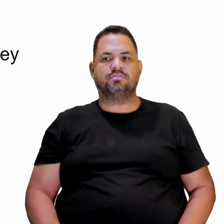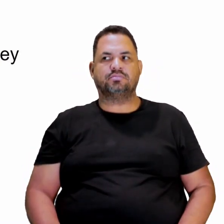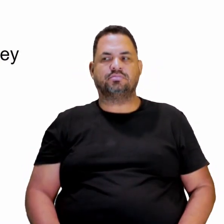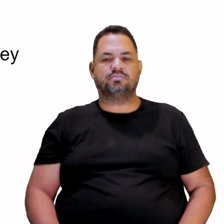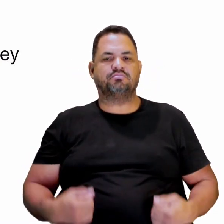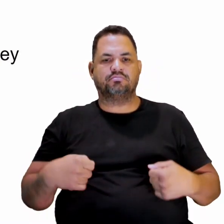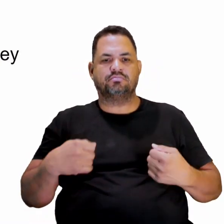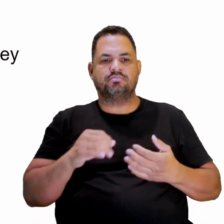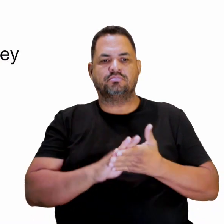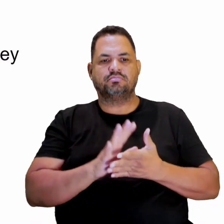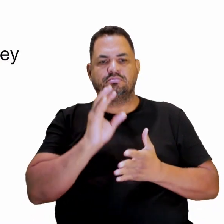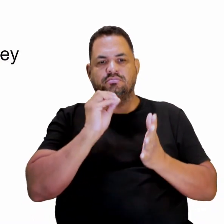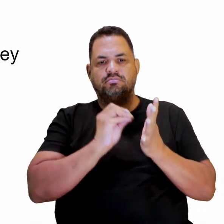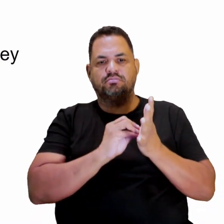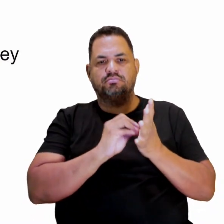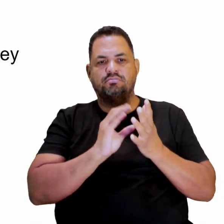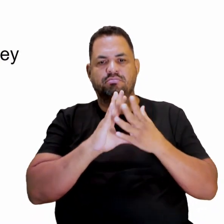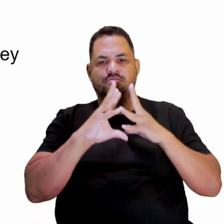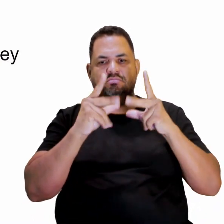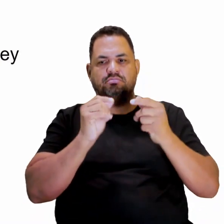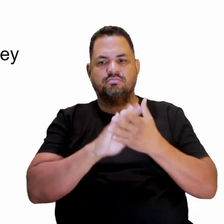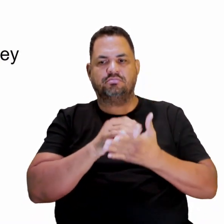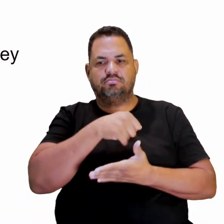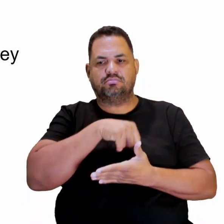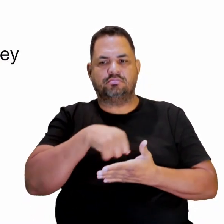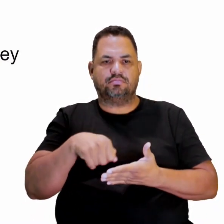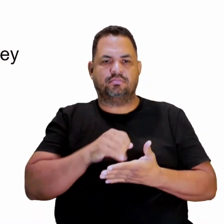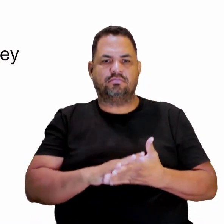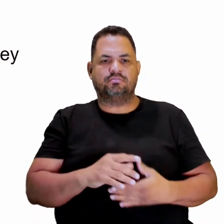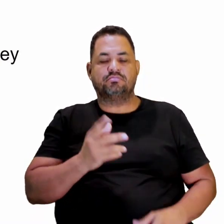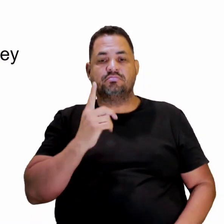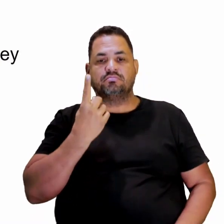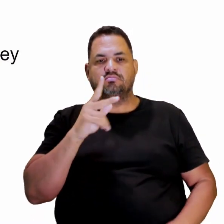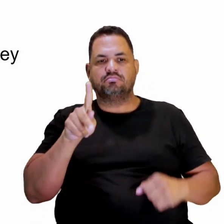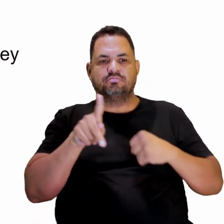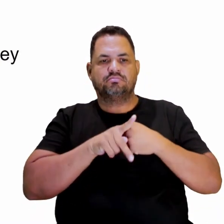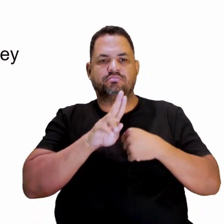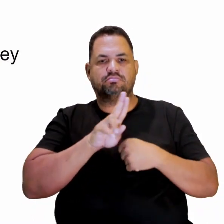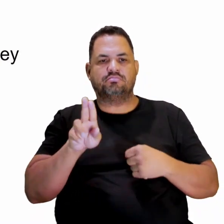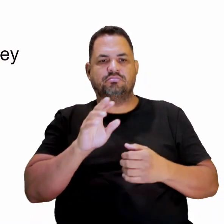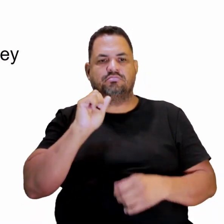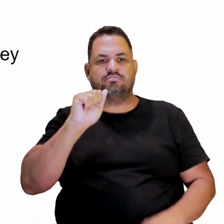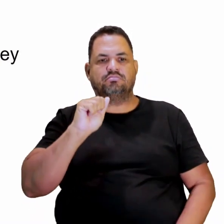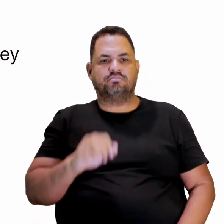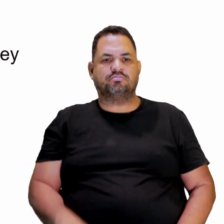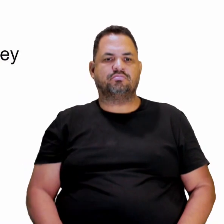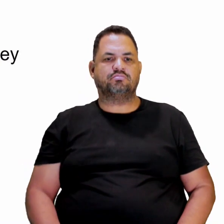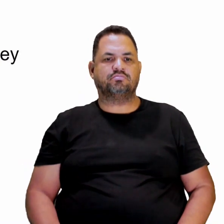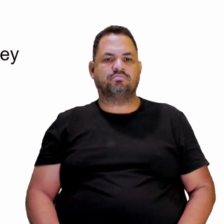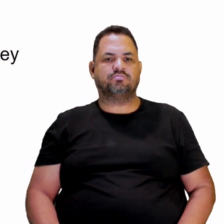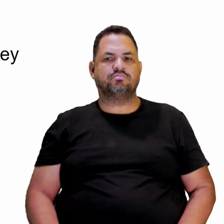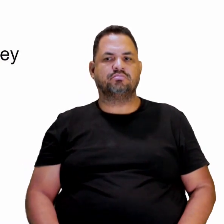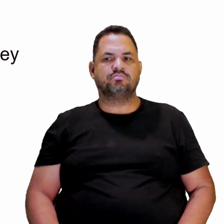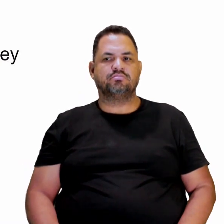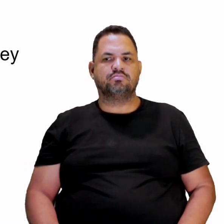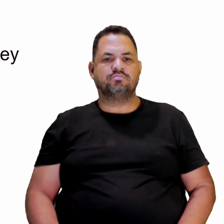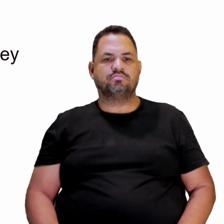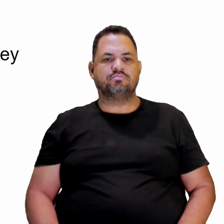preciso deixar espaço em branco. Todos você ia poder colocar um pronome relativo. Na letra A ficou o pronome